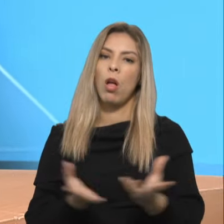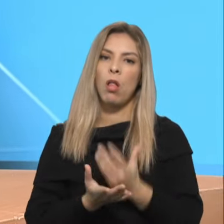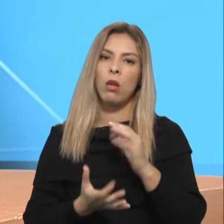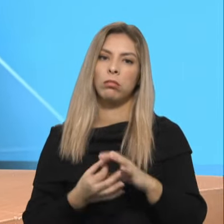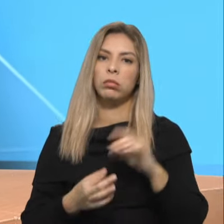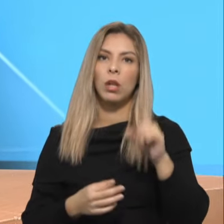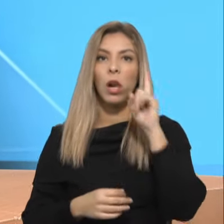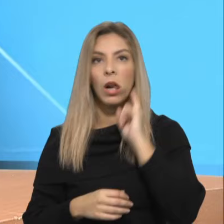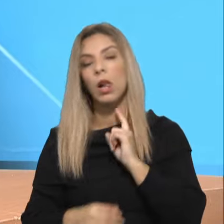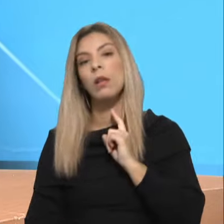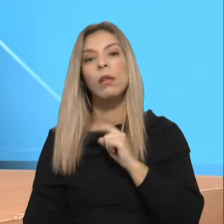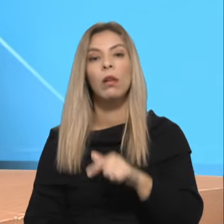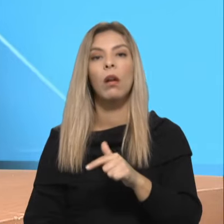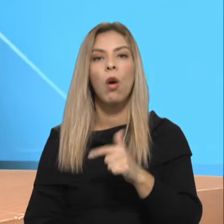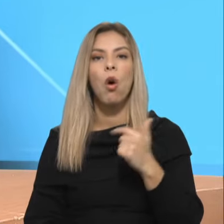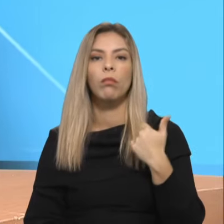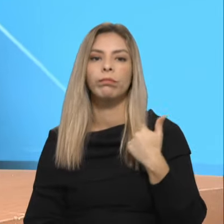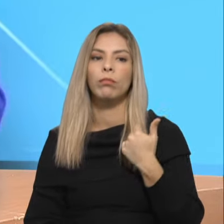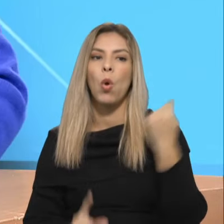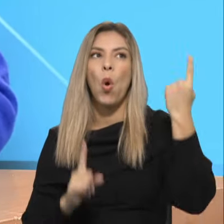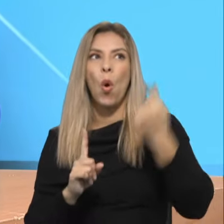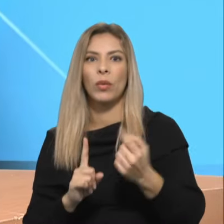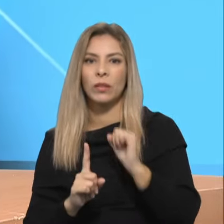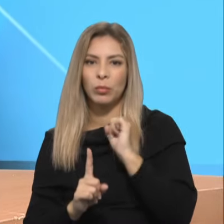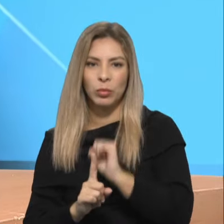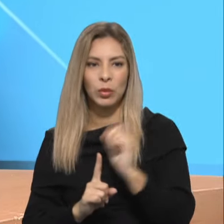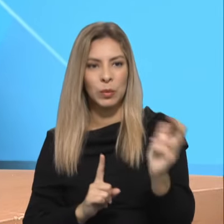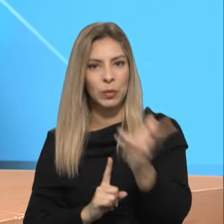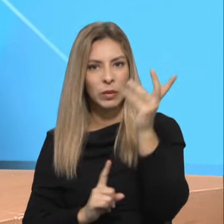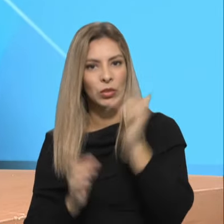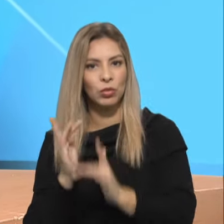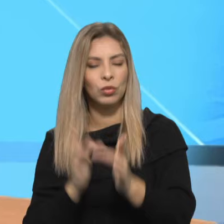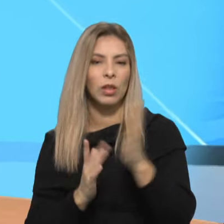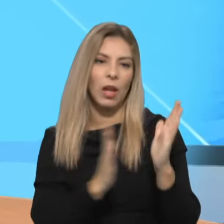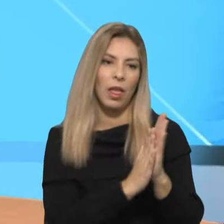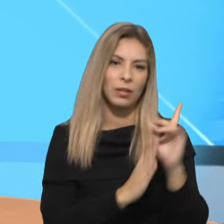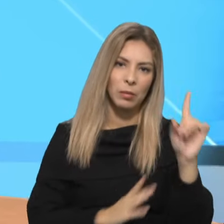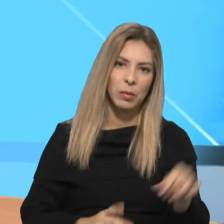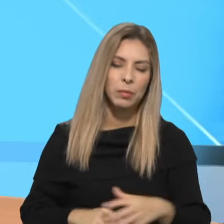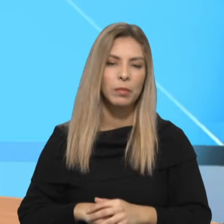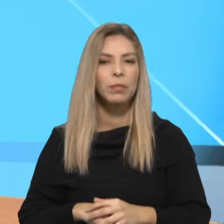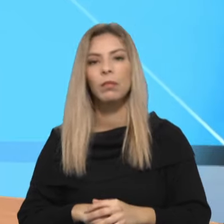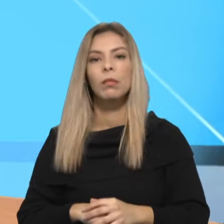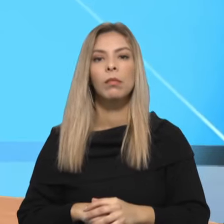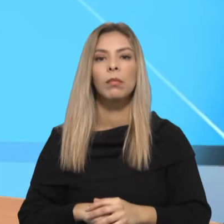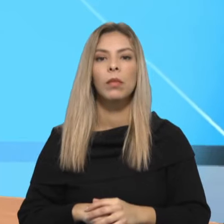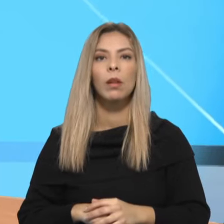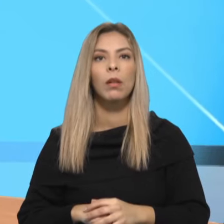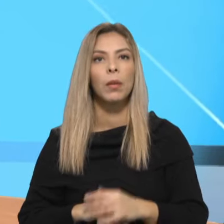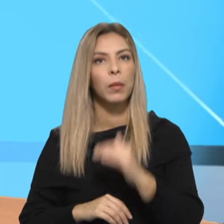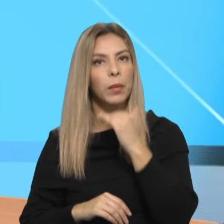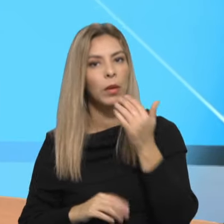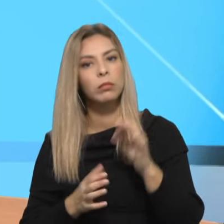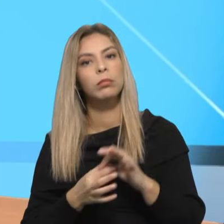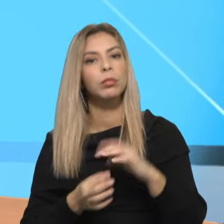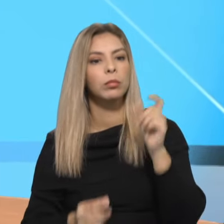Maria é Imaculada em ordem a isto, em ordem à maternidade de Cristo e da Igreja. E há uma afirmação clara da humanidade e da divindade